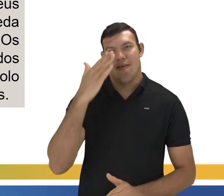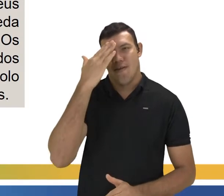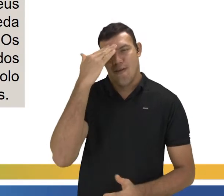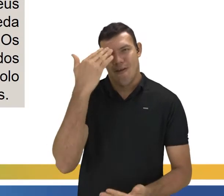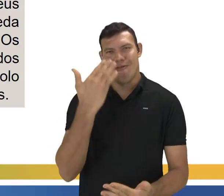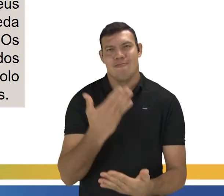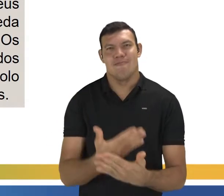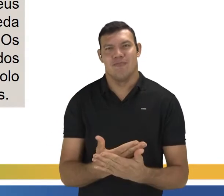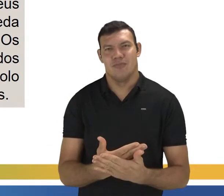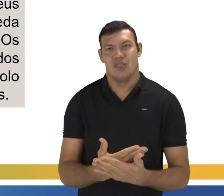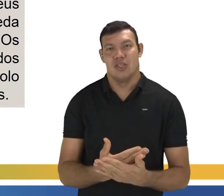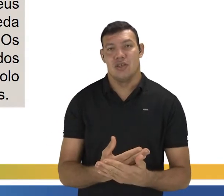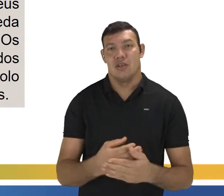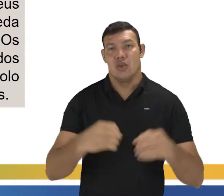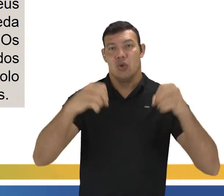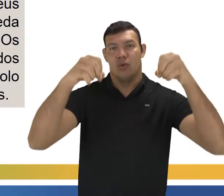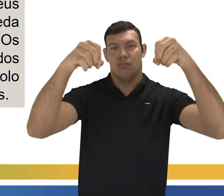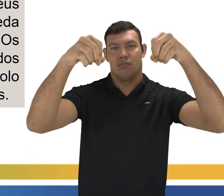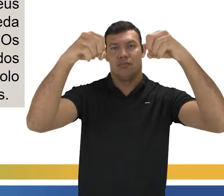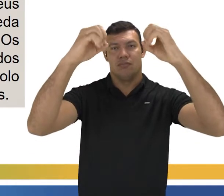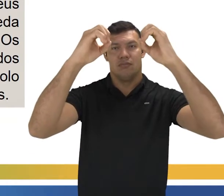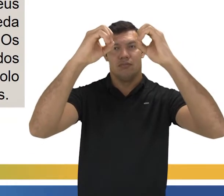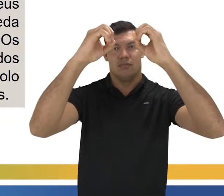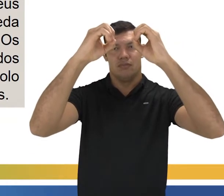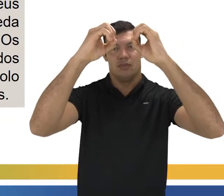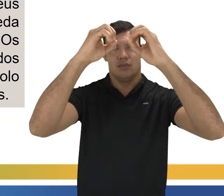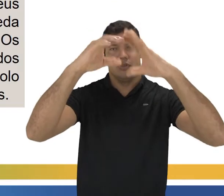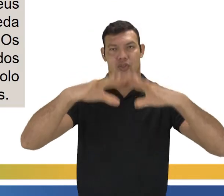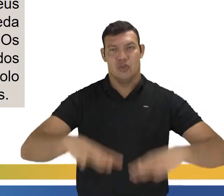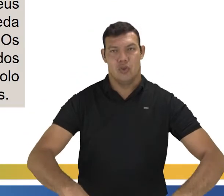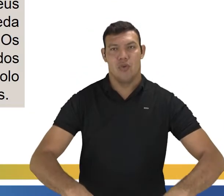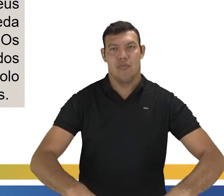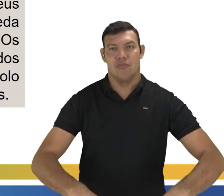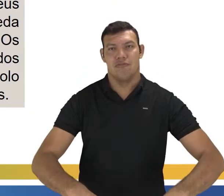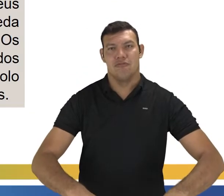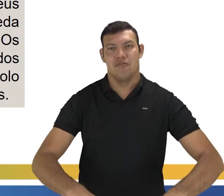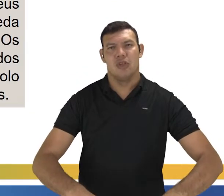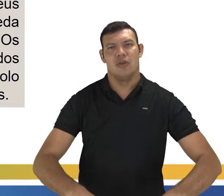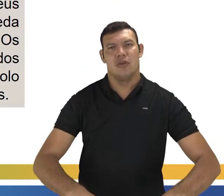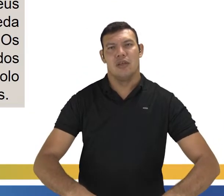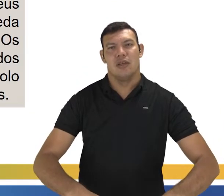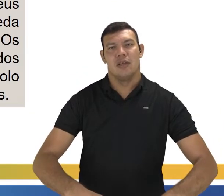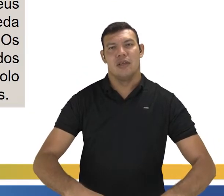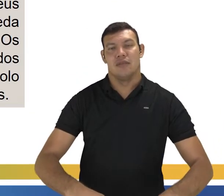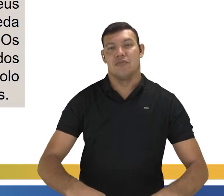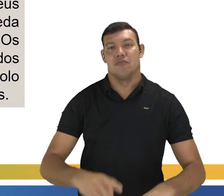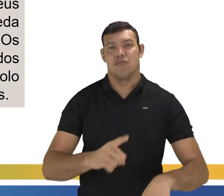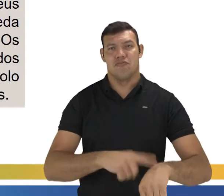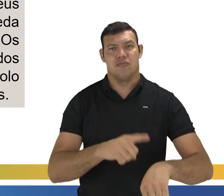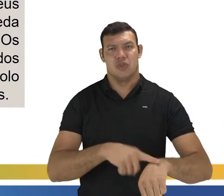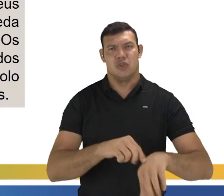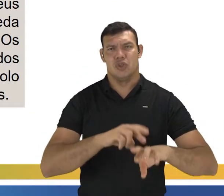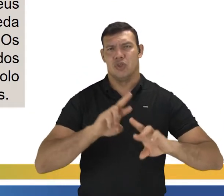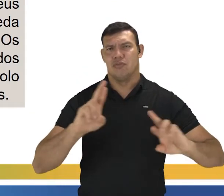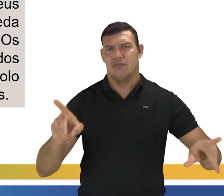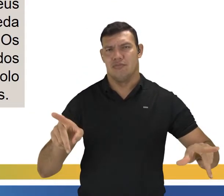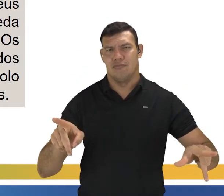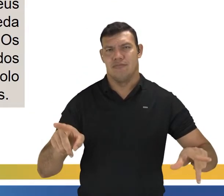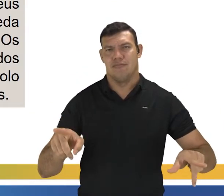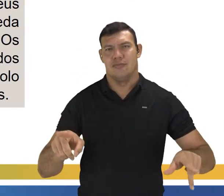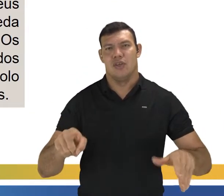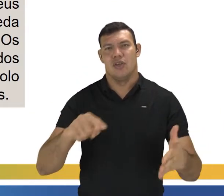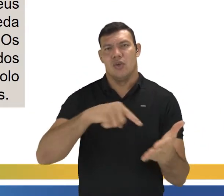o banda na ao abandonar corpos leves e pesados em uma mesma altura seus tempos de queda seriam diferentes